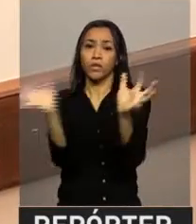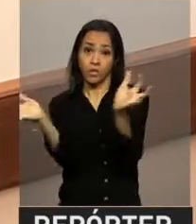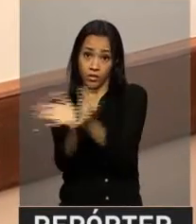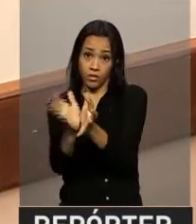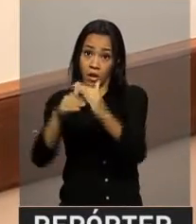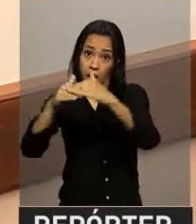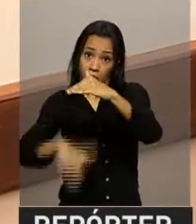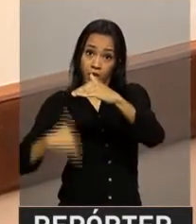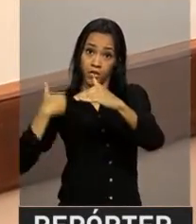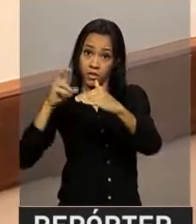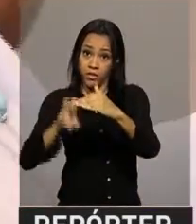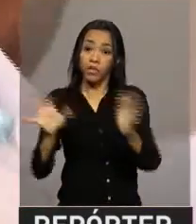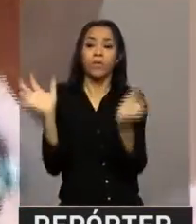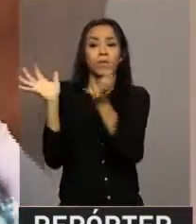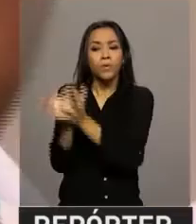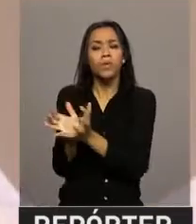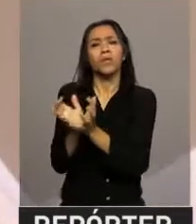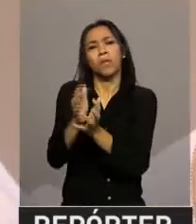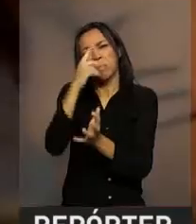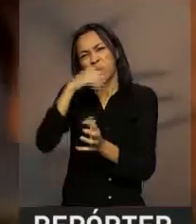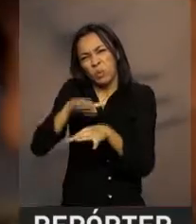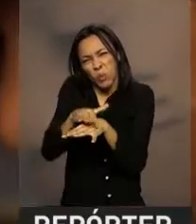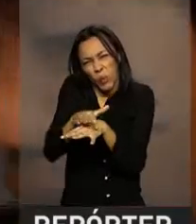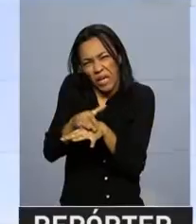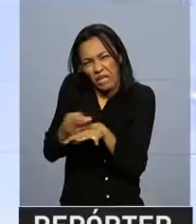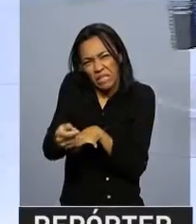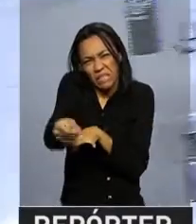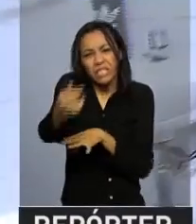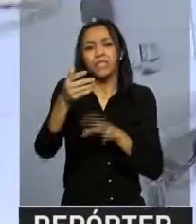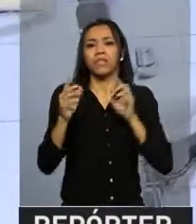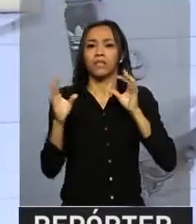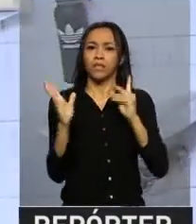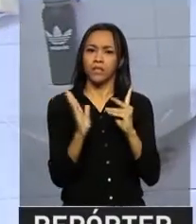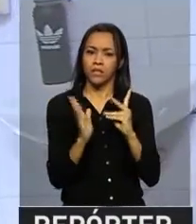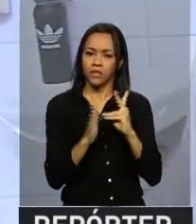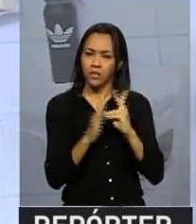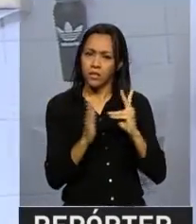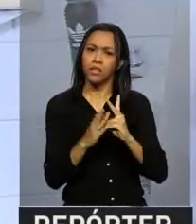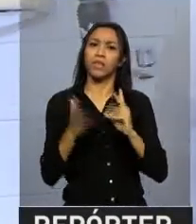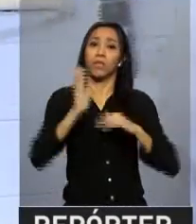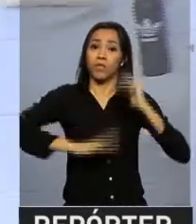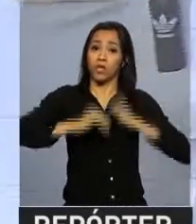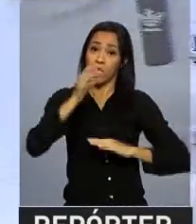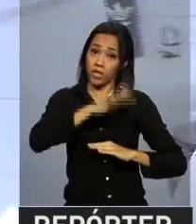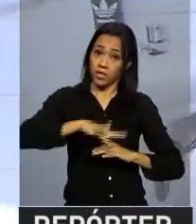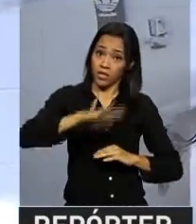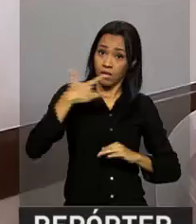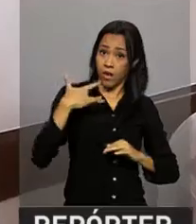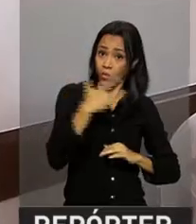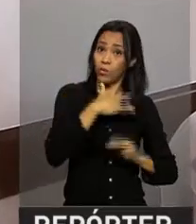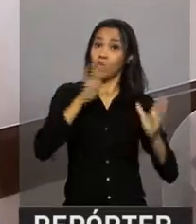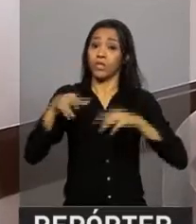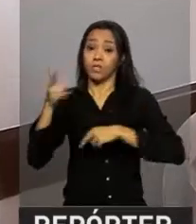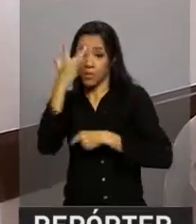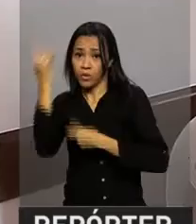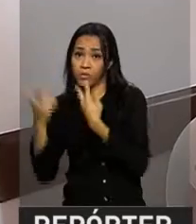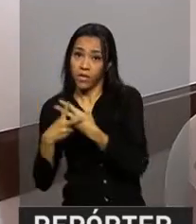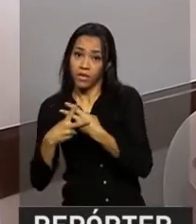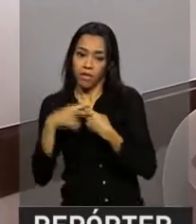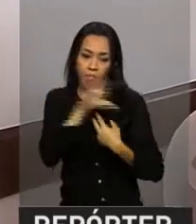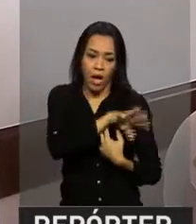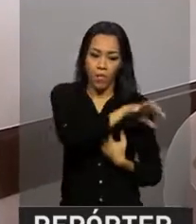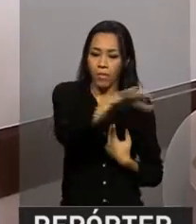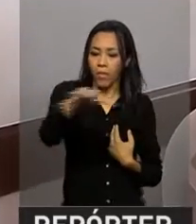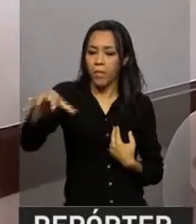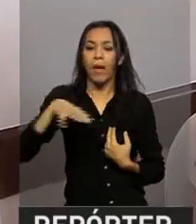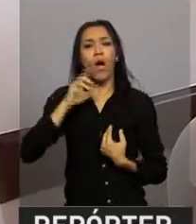menos de 5 anos de idade, doentes crônicos, indígenas, profissionais de saúde e população carcerária. No Distrito Federal,